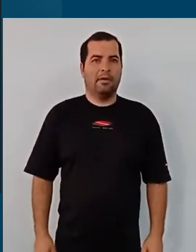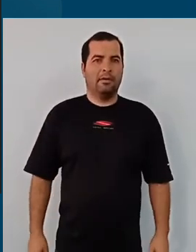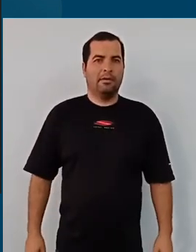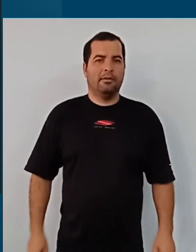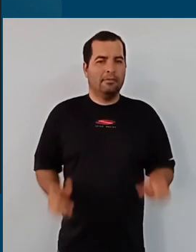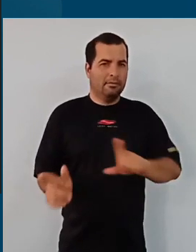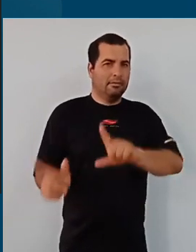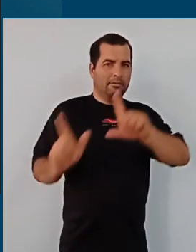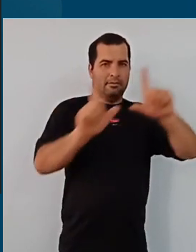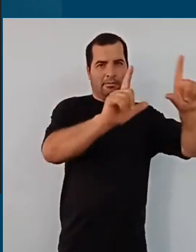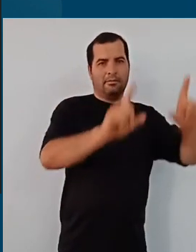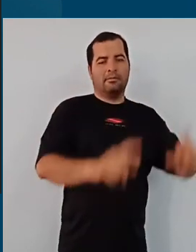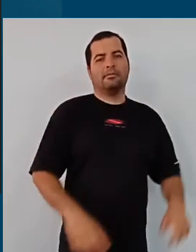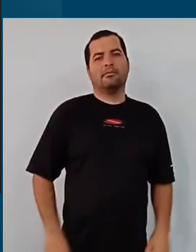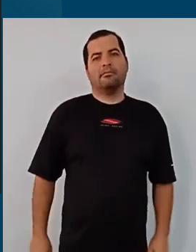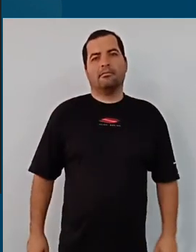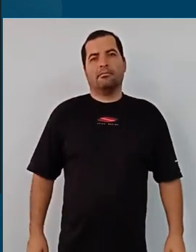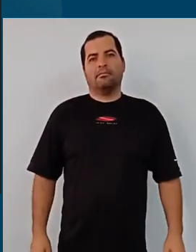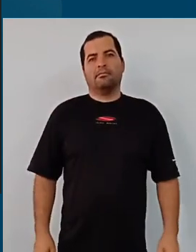Próxima tela, Aline, por favor.